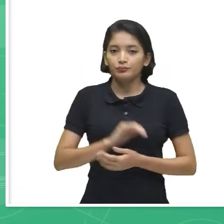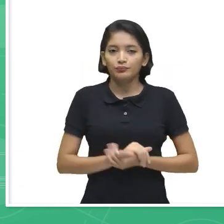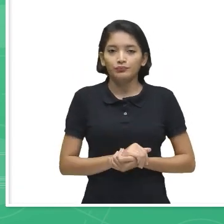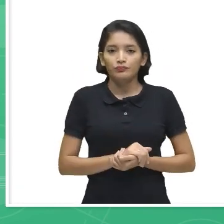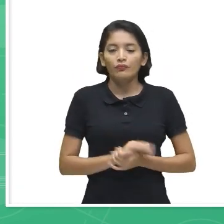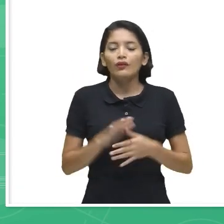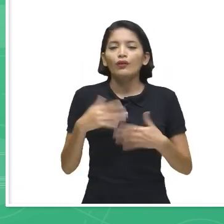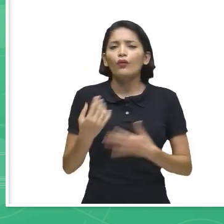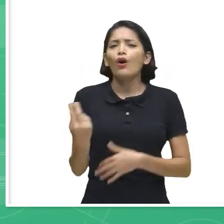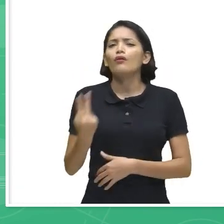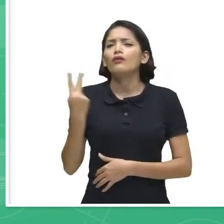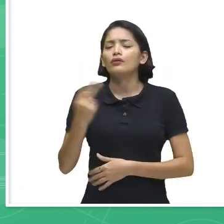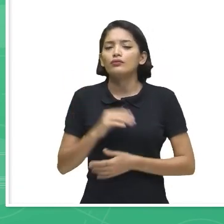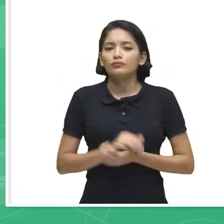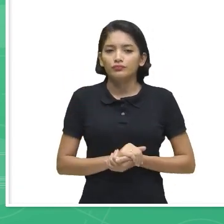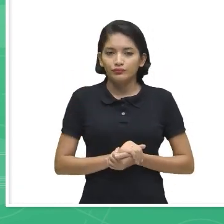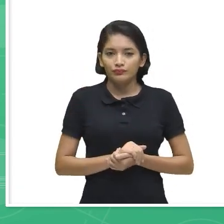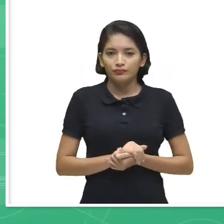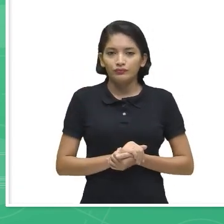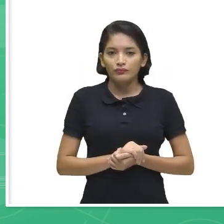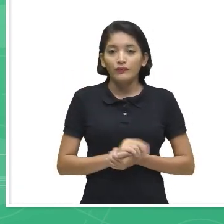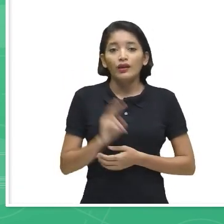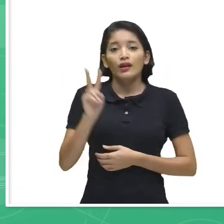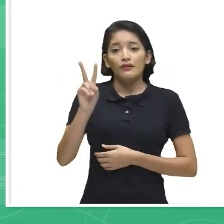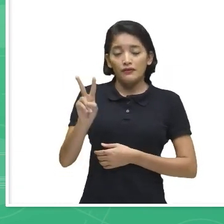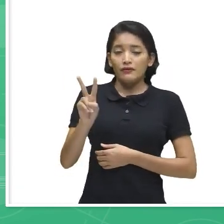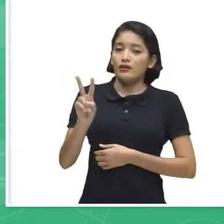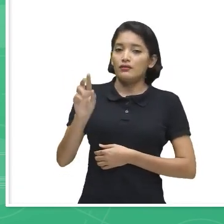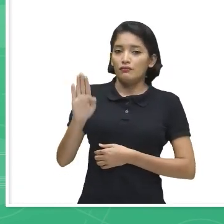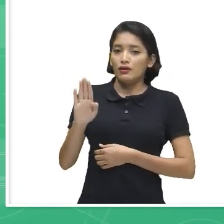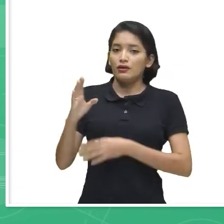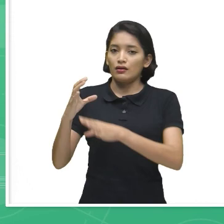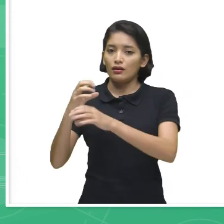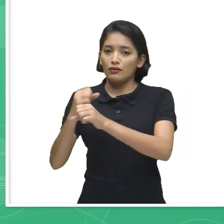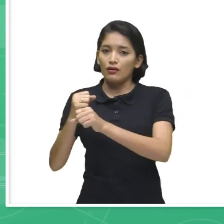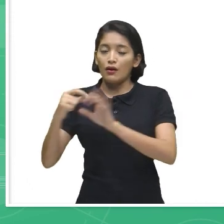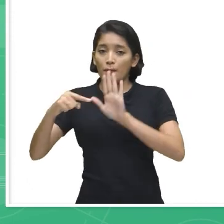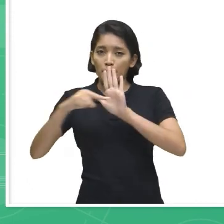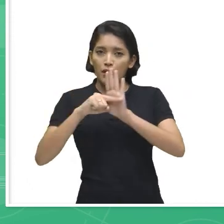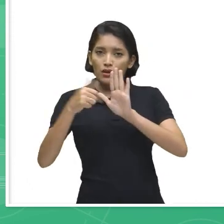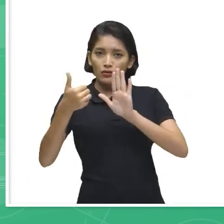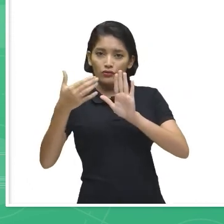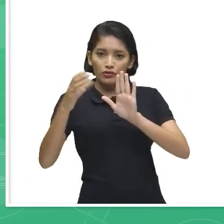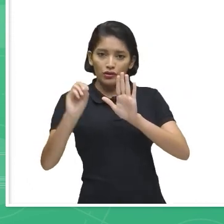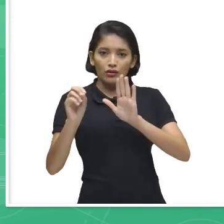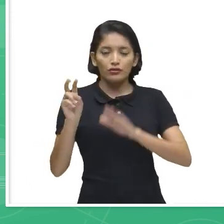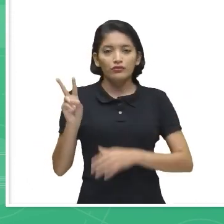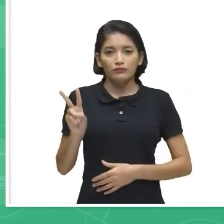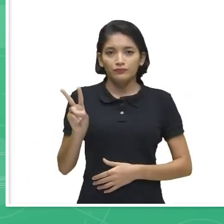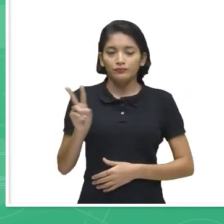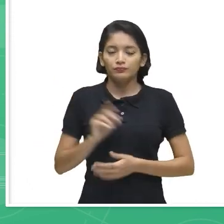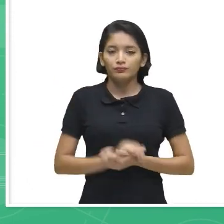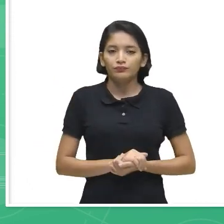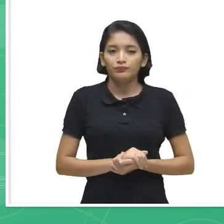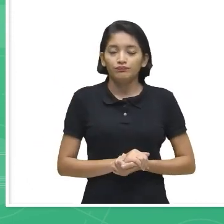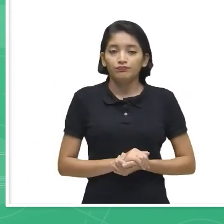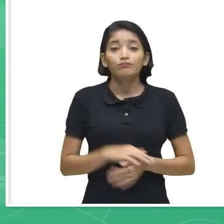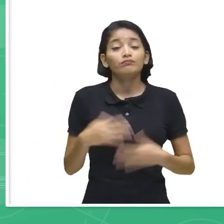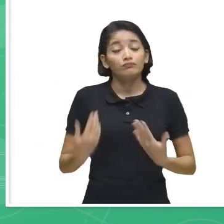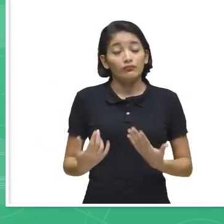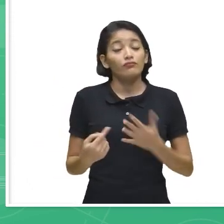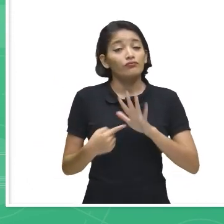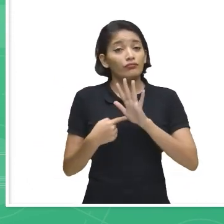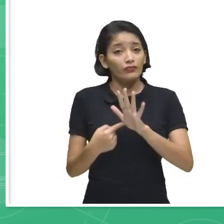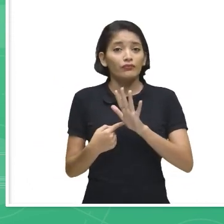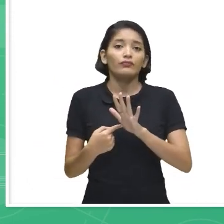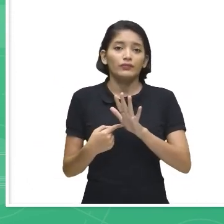é o potencial elétrico? Potencial elétrico do ponto B, menos 10 volts. Pronto, é isso que vai aparecer lá